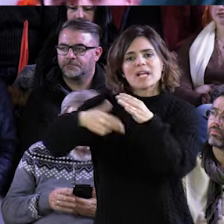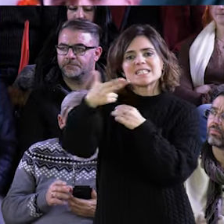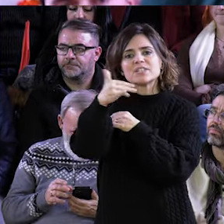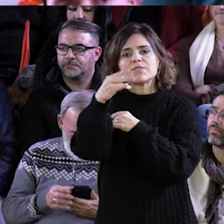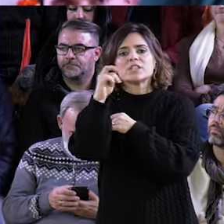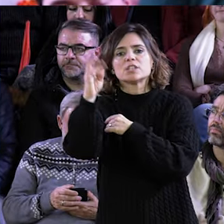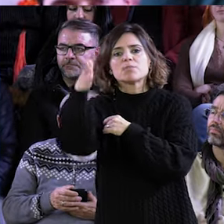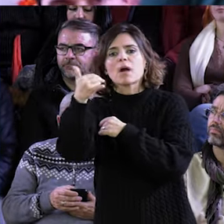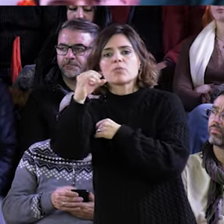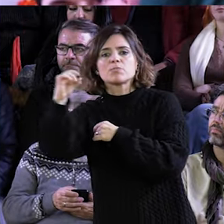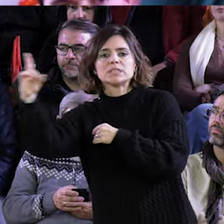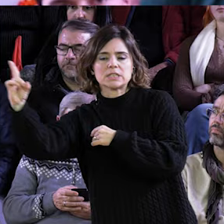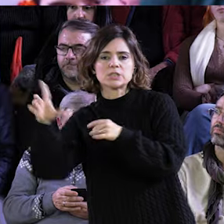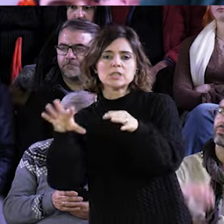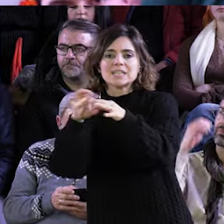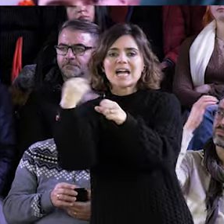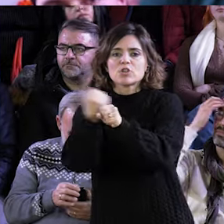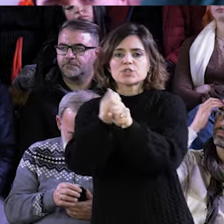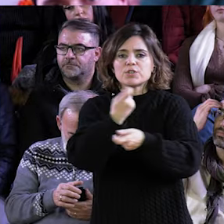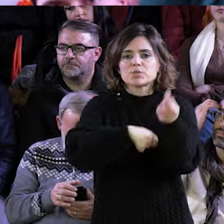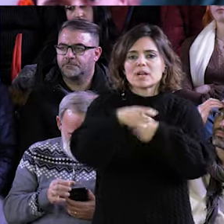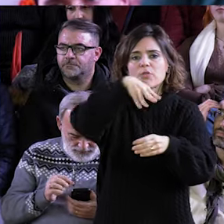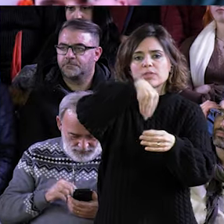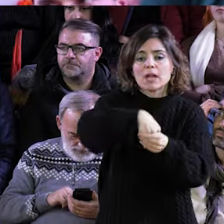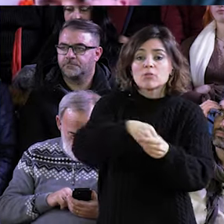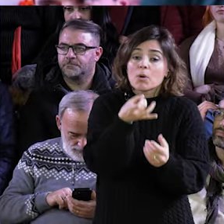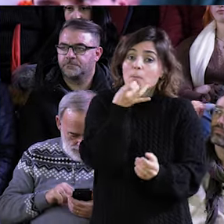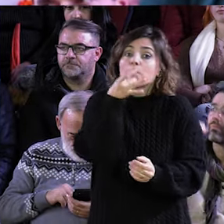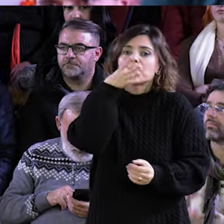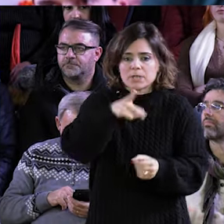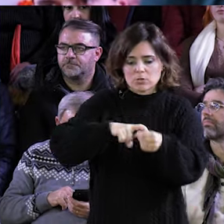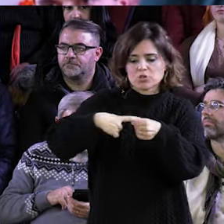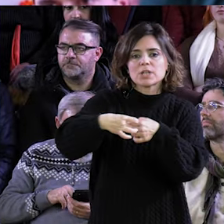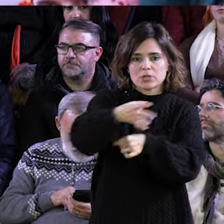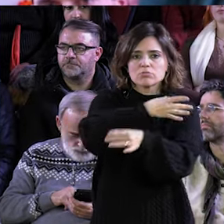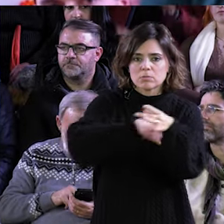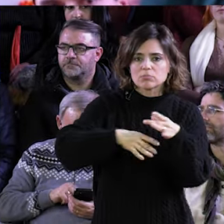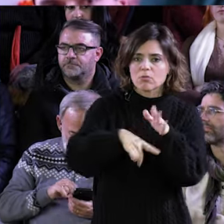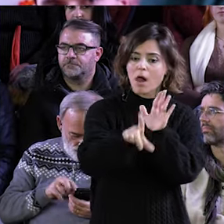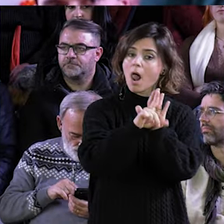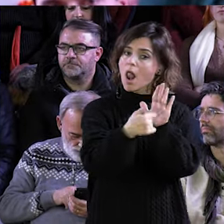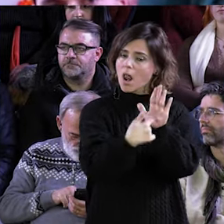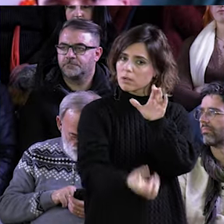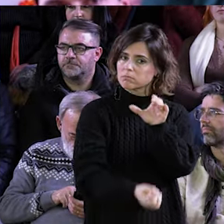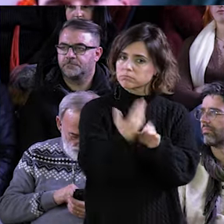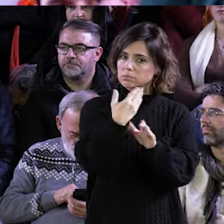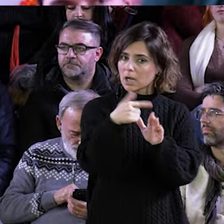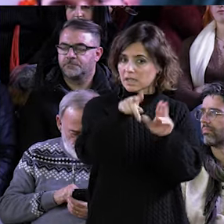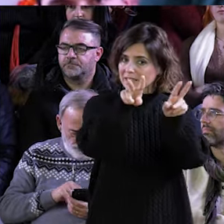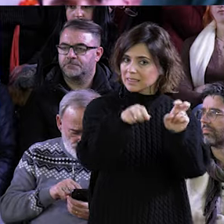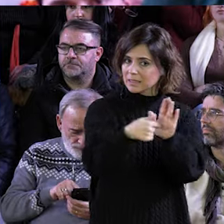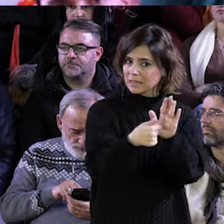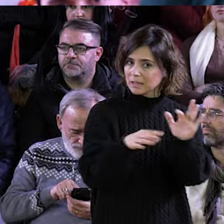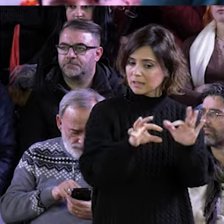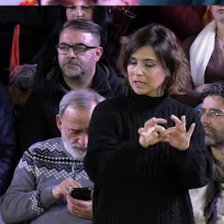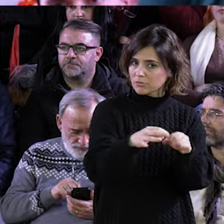123/2006, relativa aos serviços do mercado interno, que permite expressamente aos Estados-membros regulamentar nesta matéria. De tudo isto,